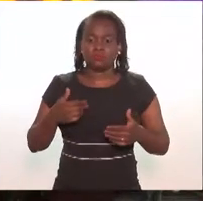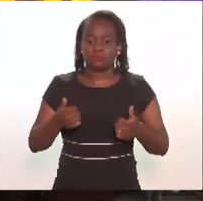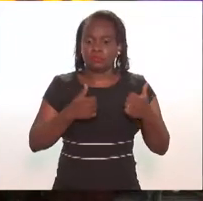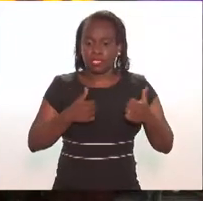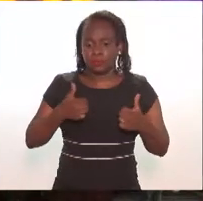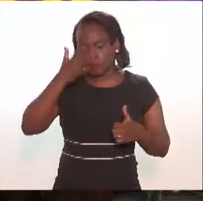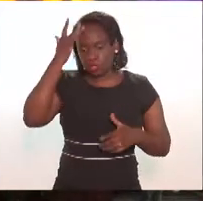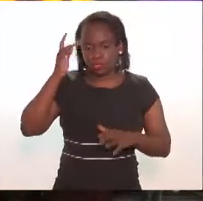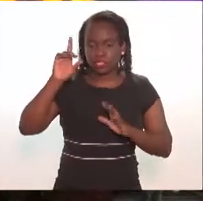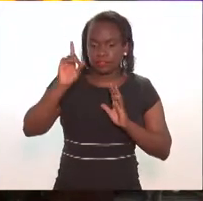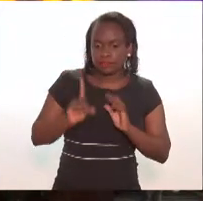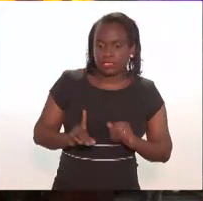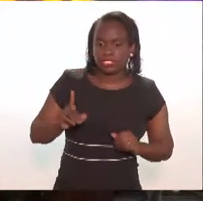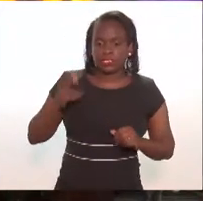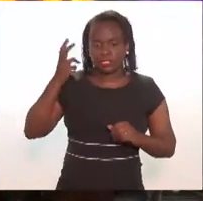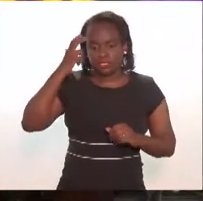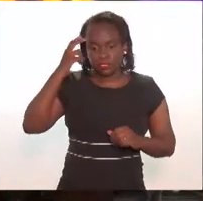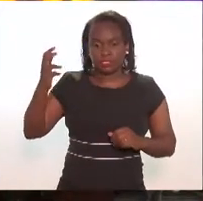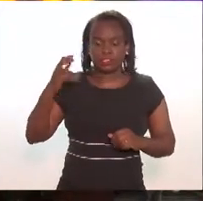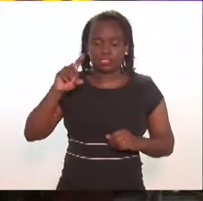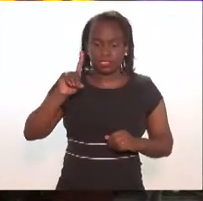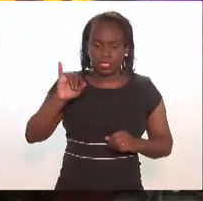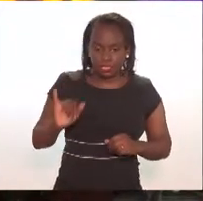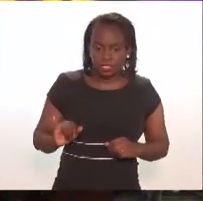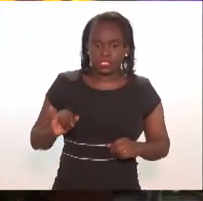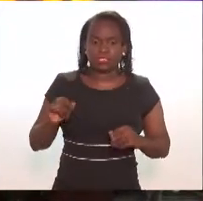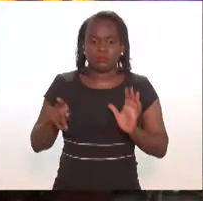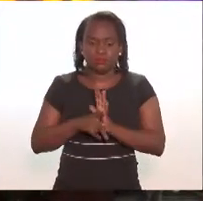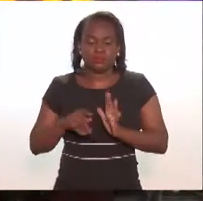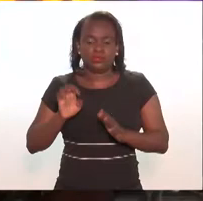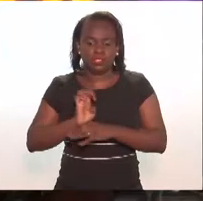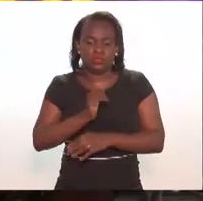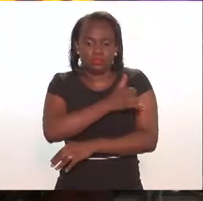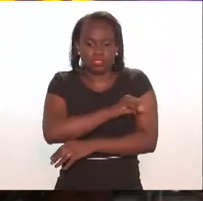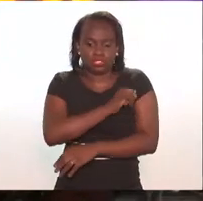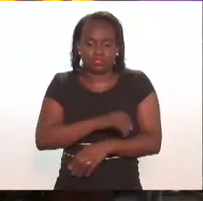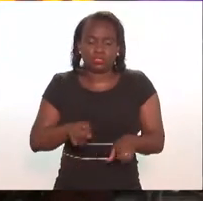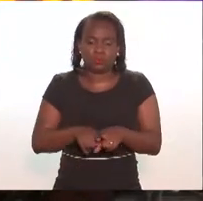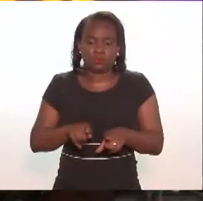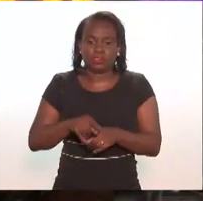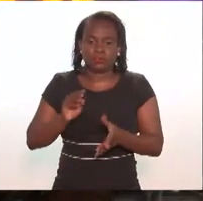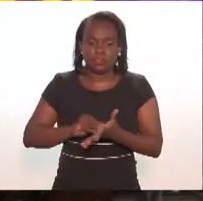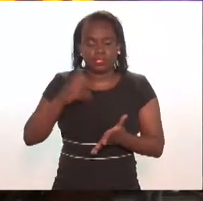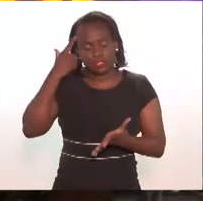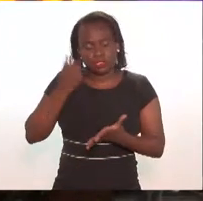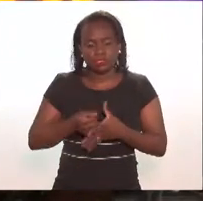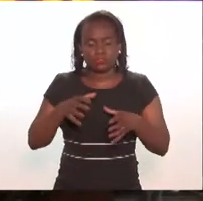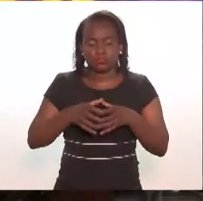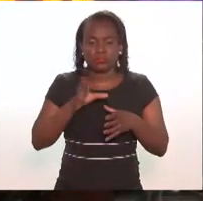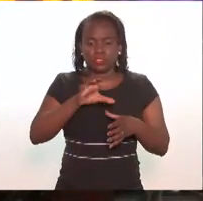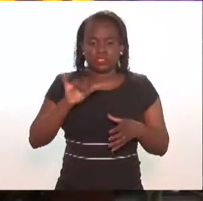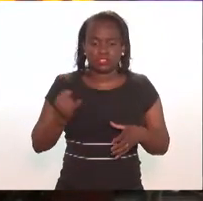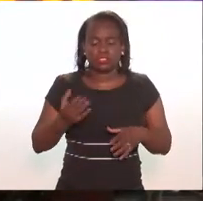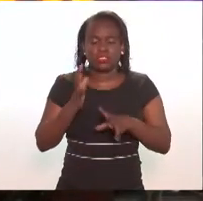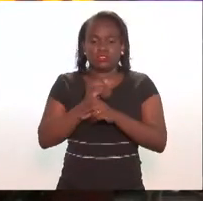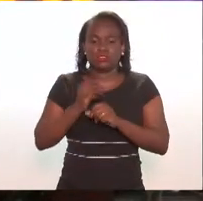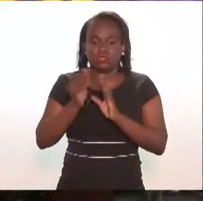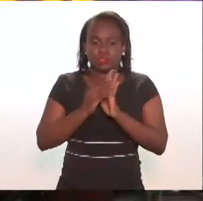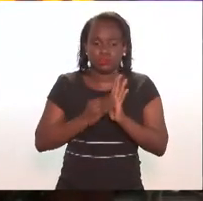com deficiência intelectual na forma que menciona no âmbito do Estado do Rio de Janeiro. Pendente de pareceres das Comissões de Constituição e Justiça, de